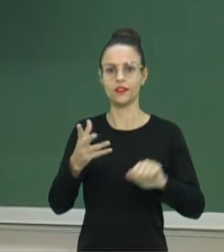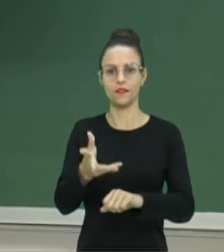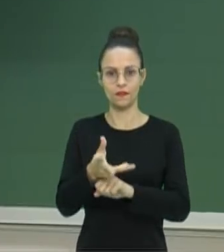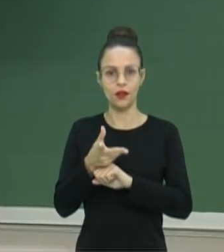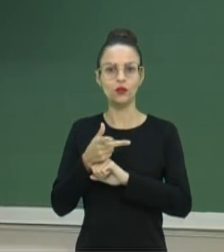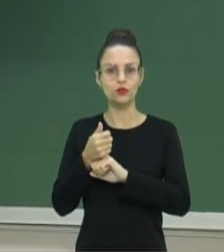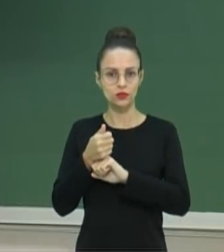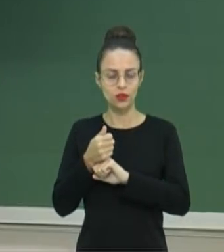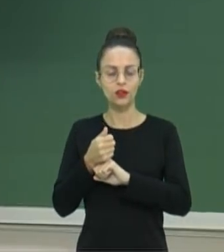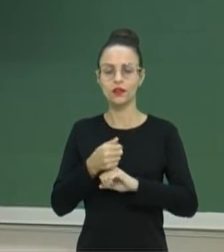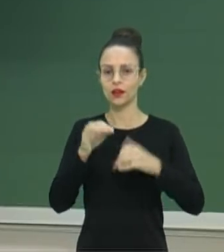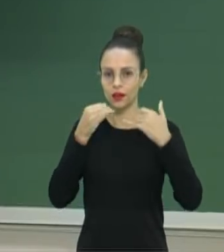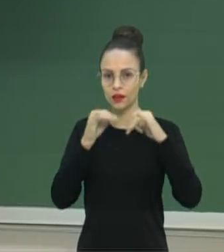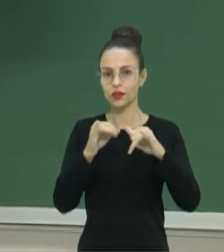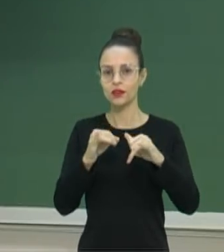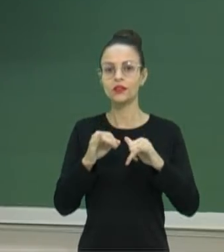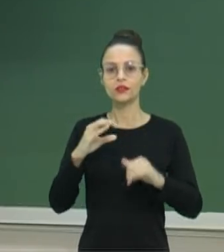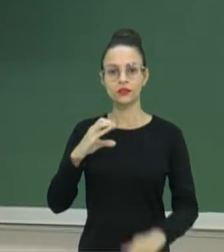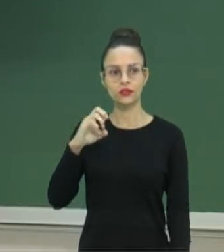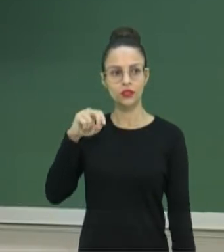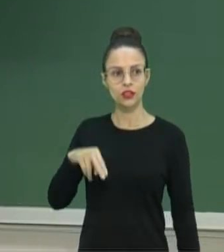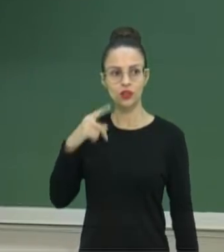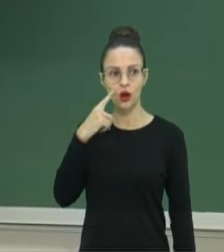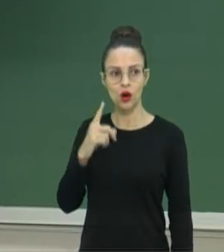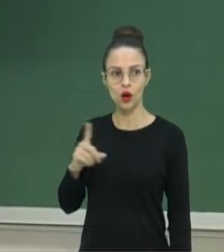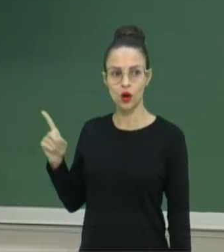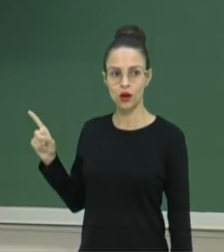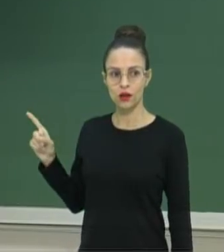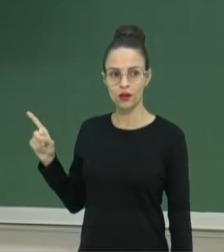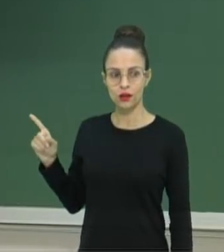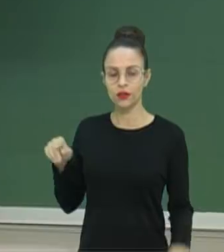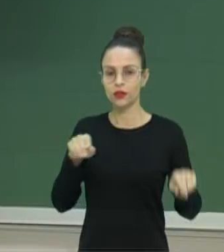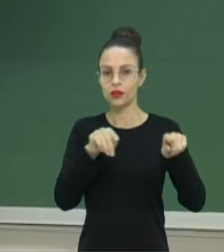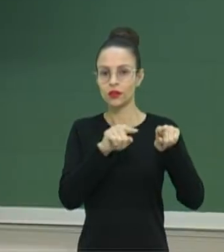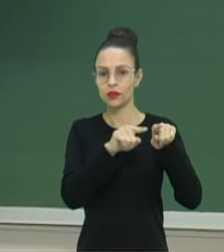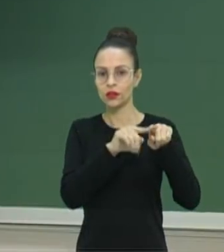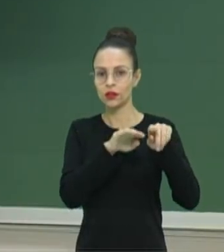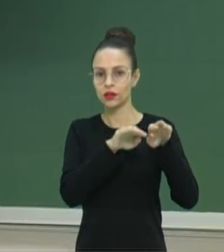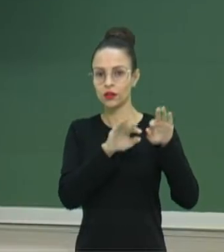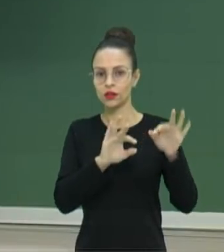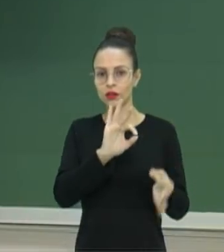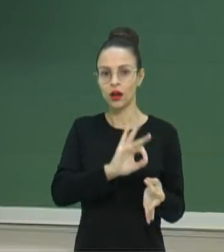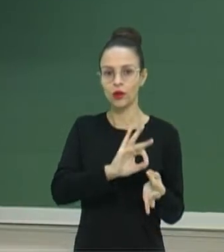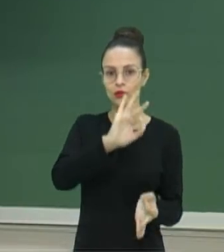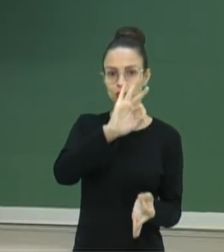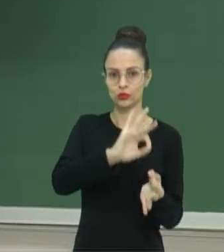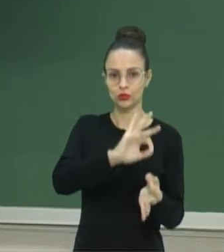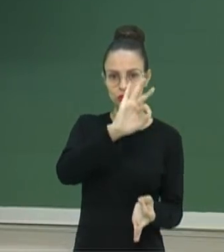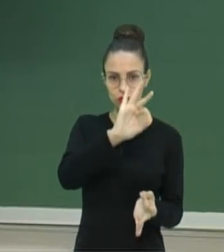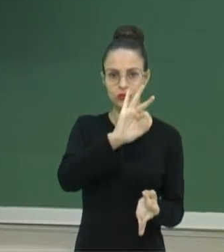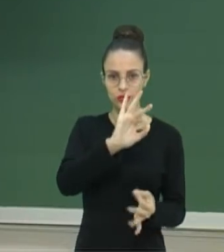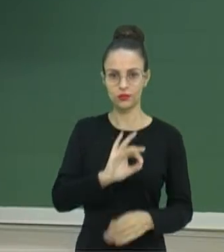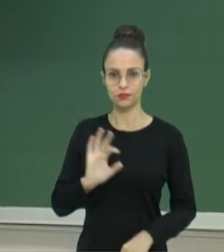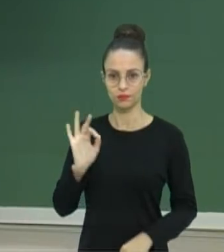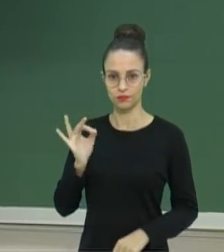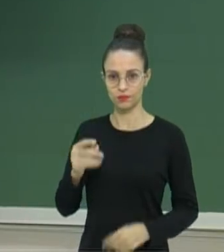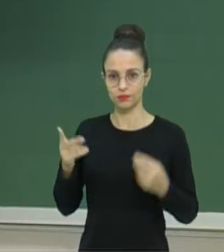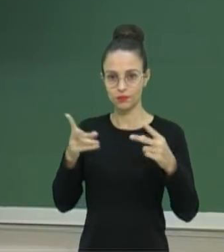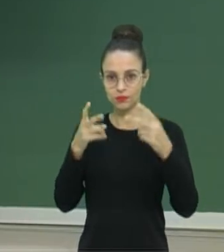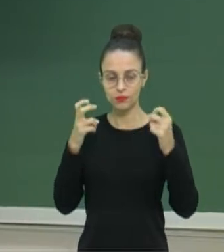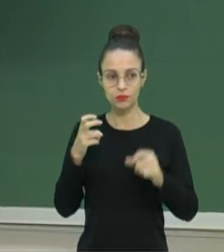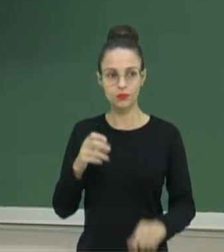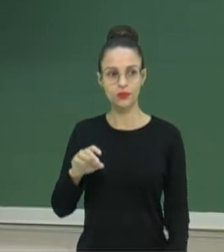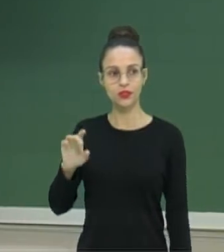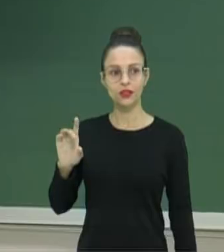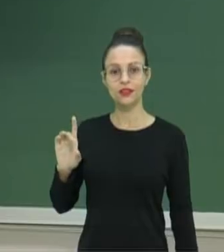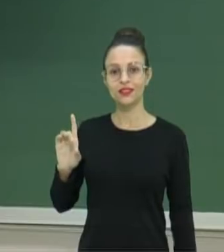velocidade, quer dizer que tem uma energia cinética, e aqui, se você for analisar, tem uma certa altura em relação ao ponto D aqui. E perceba que o ponto